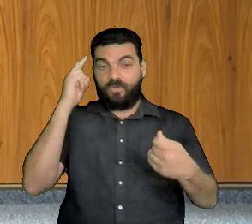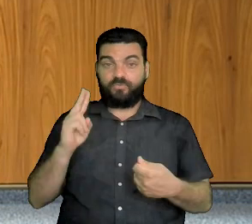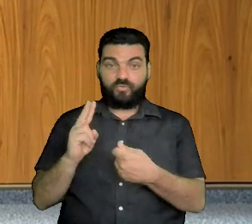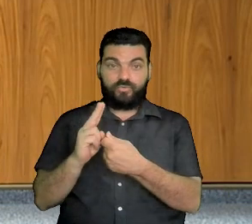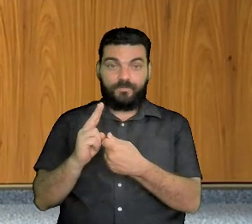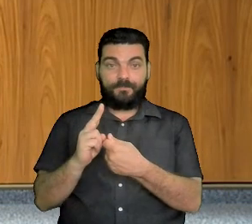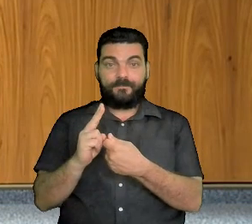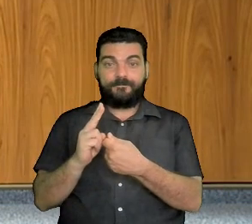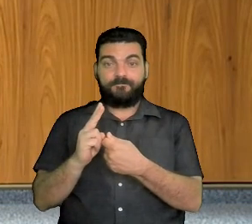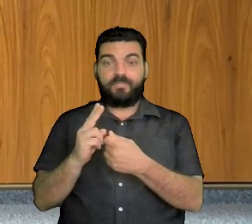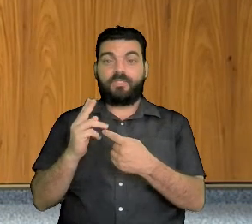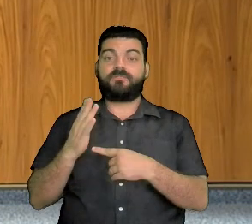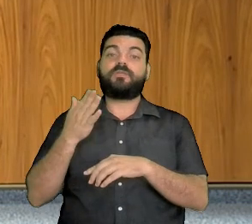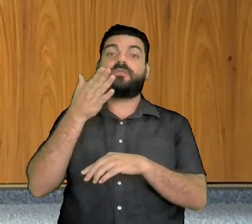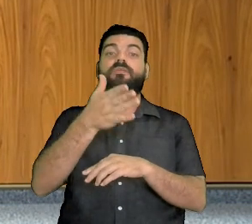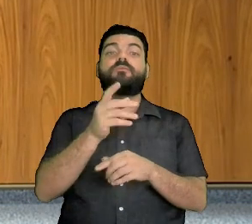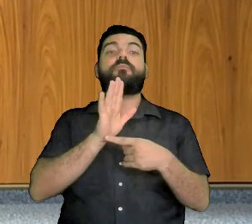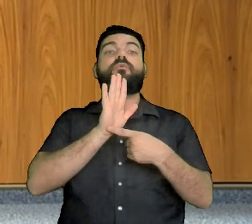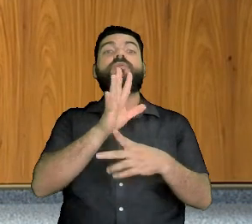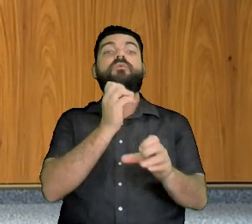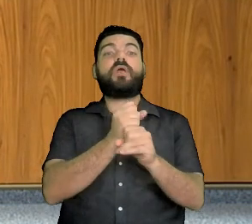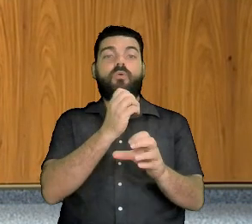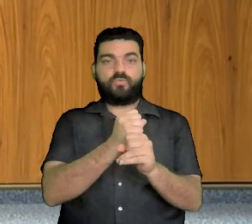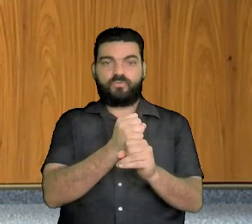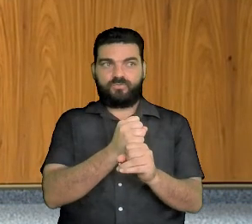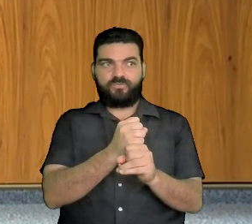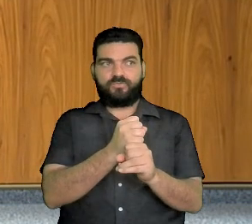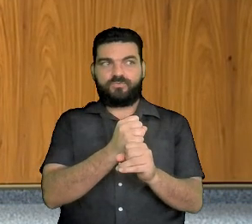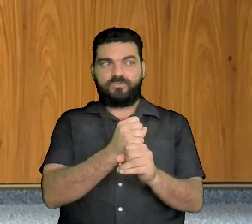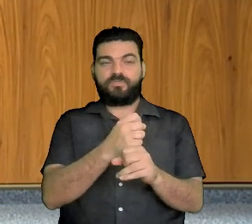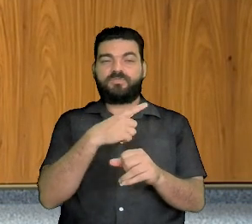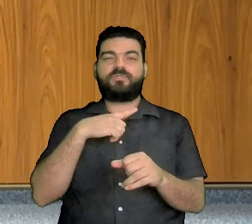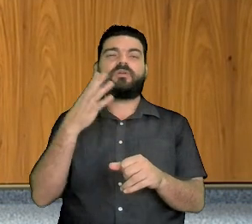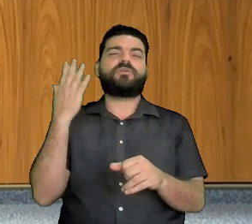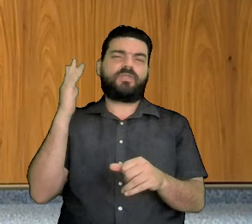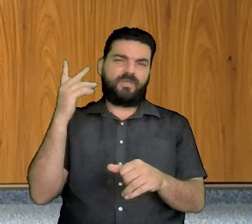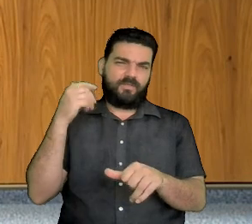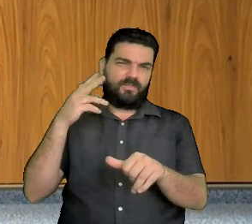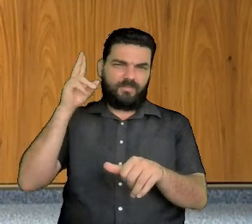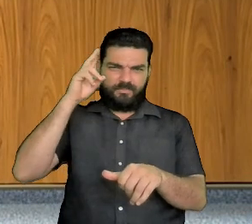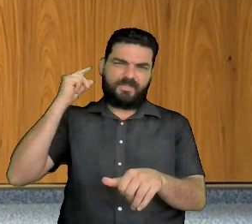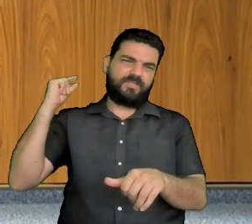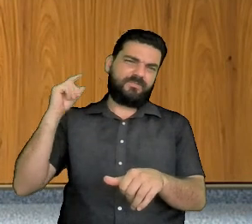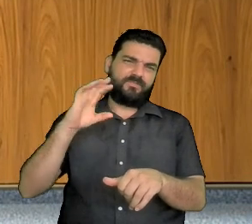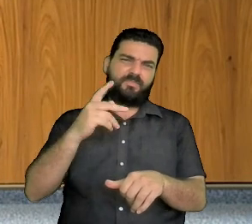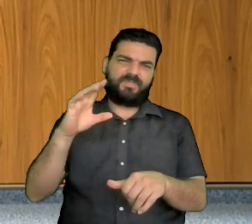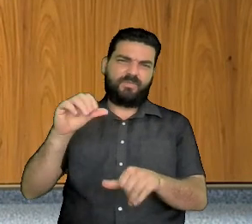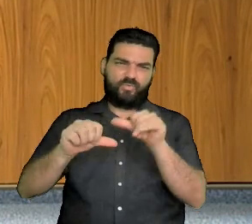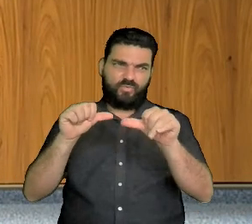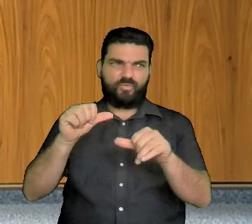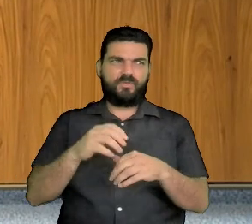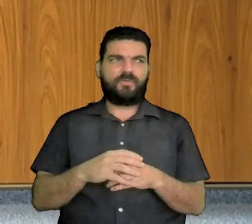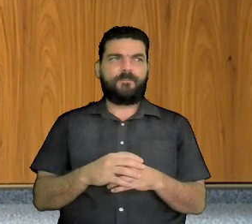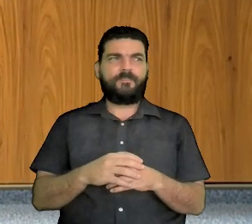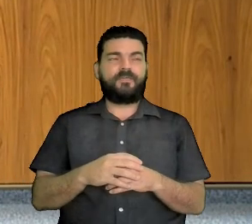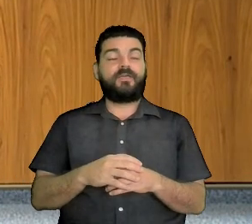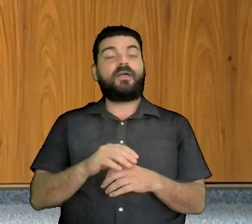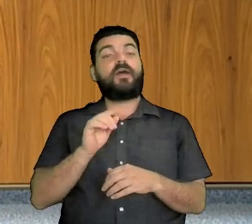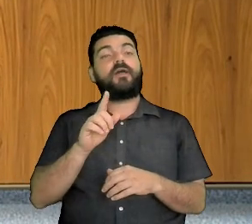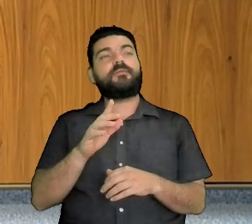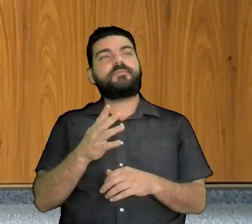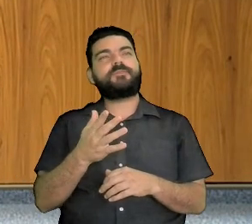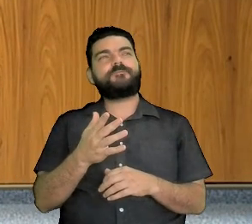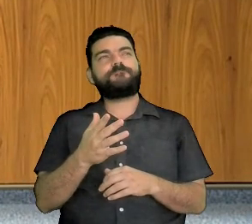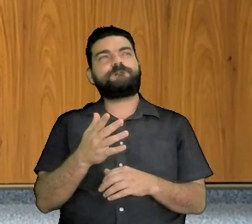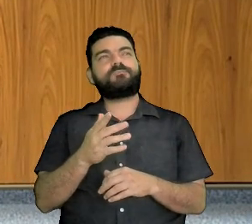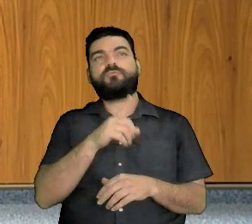Pela lei processual, a parte autora tinha que apresentar o cálculo, né? Já tinha feito aquela reforma, aquela primeira reforma